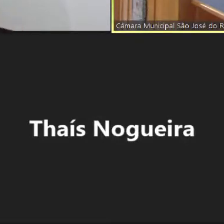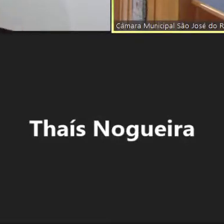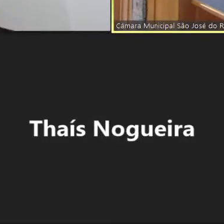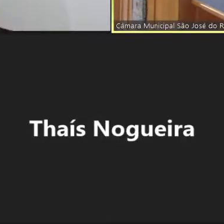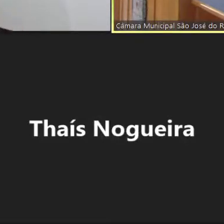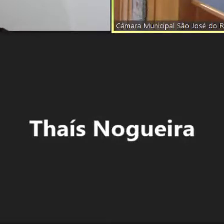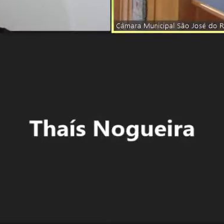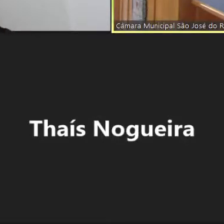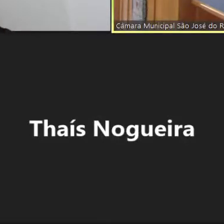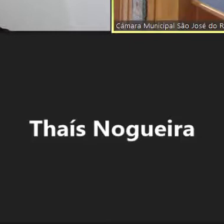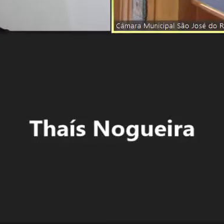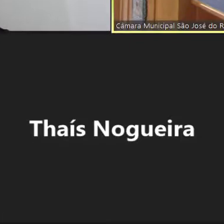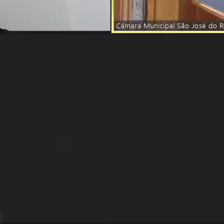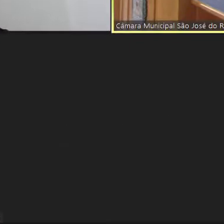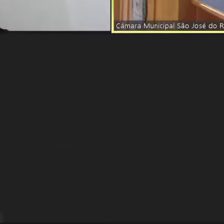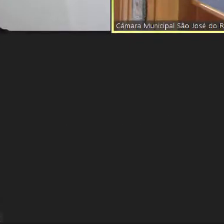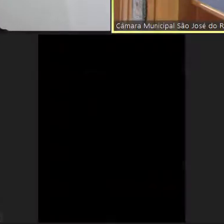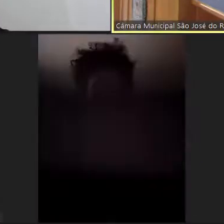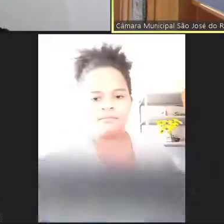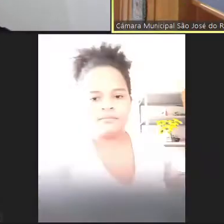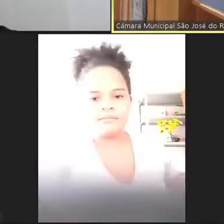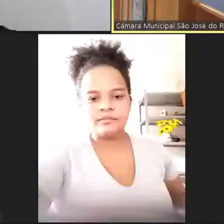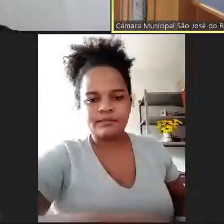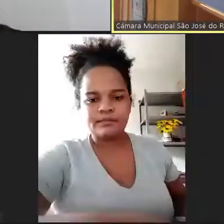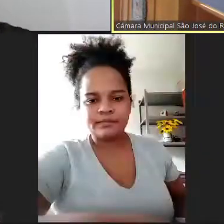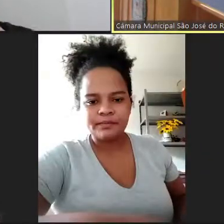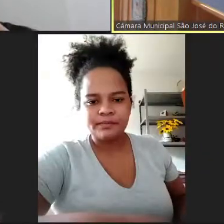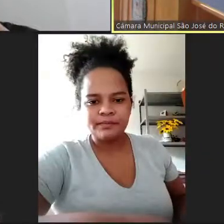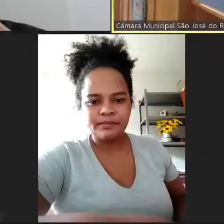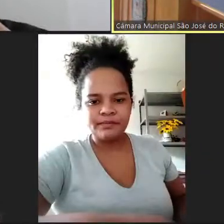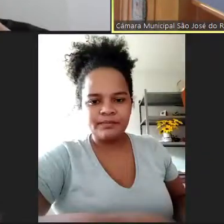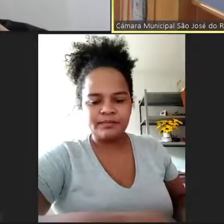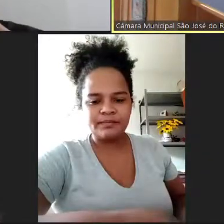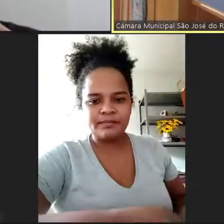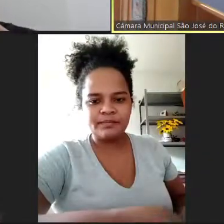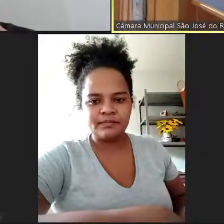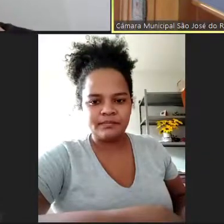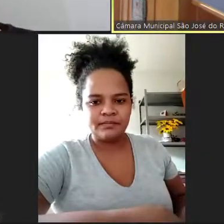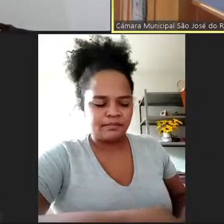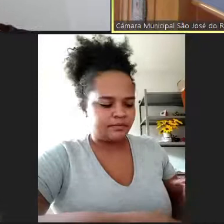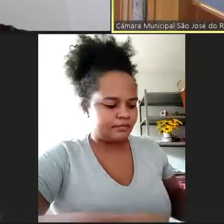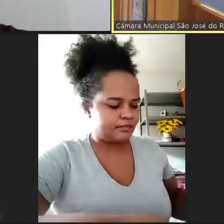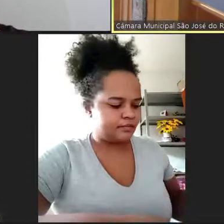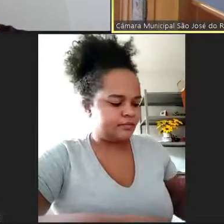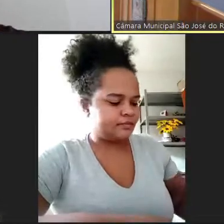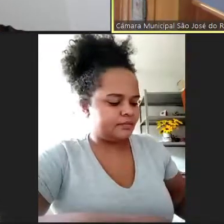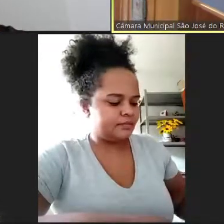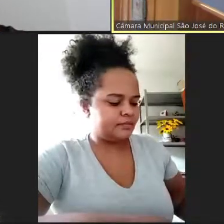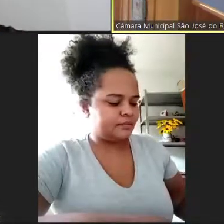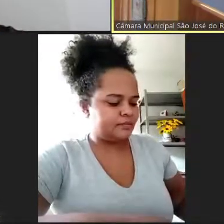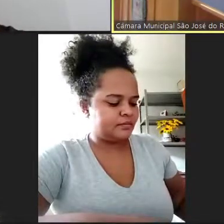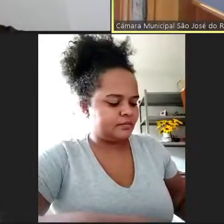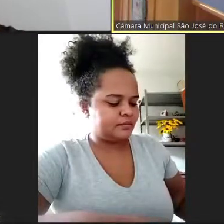arrecadação de alimentos durante a vacinação. Indicação 511, do vereador professor Rafael Cossian,